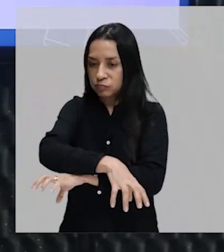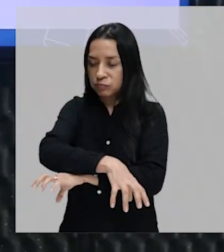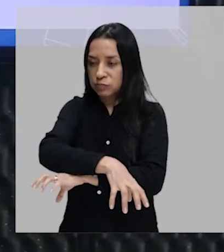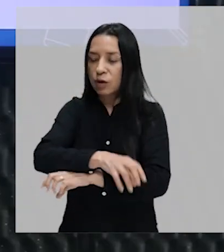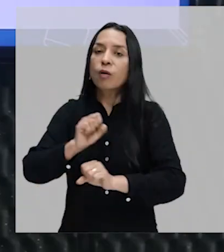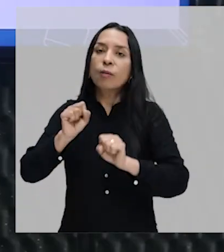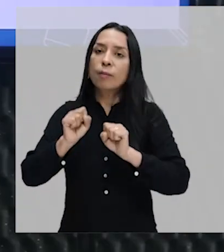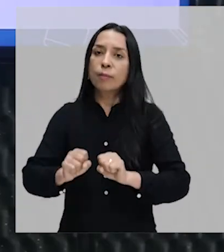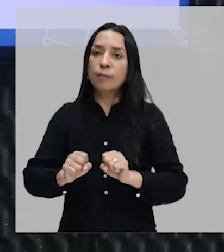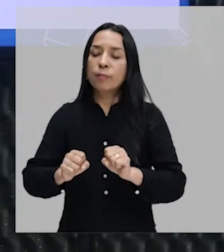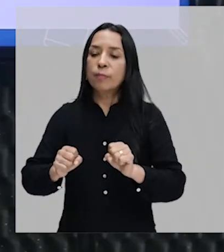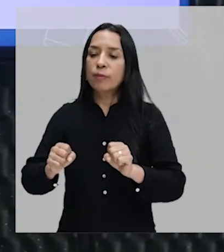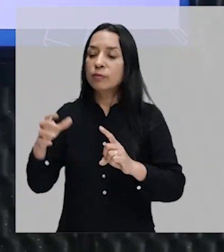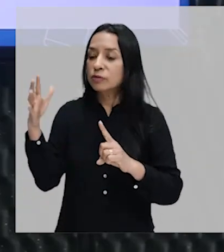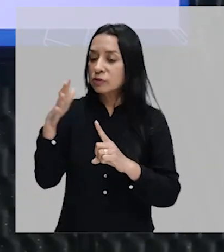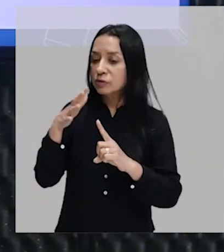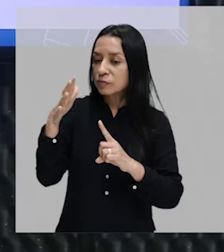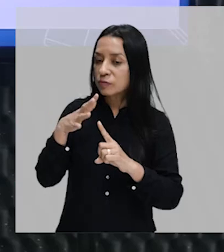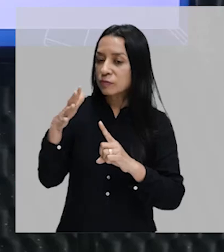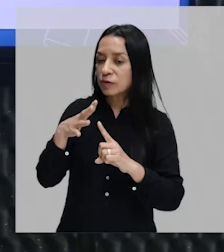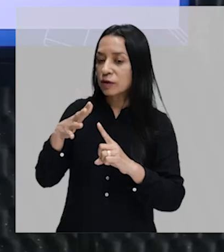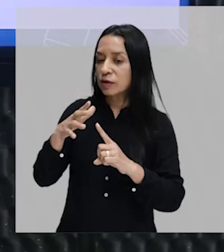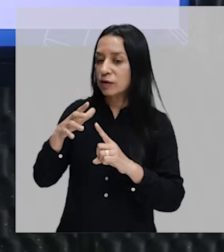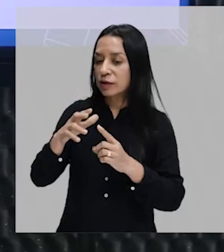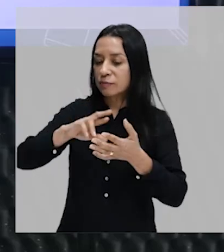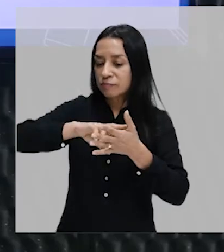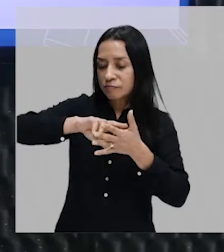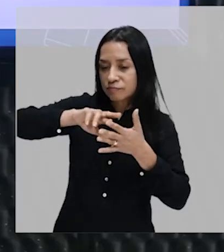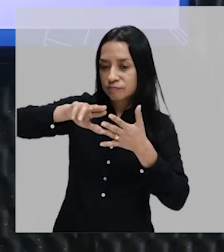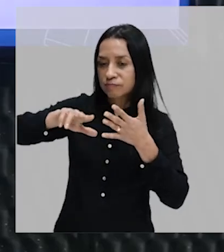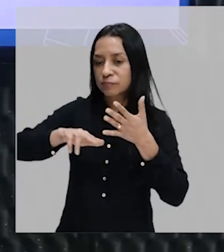pode provocar oscilações genéticas, tá?